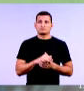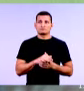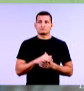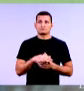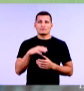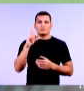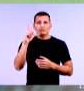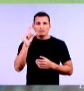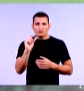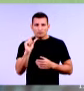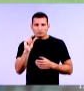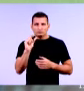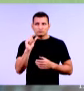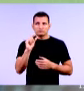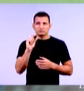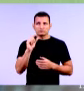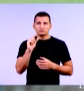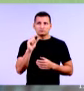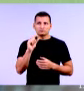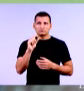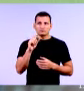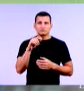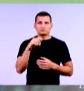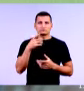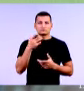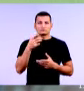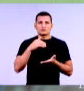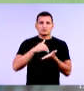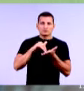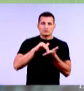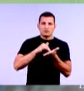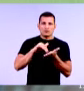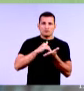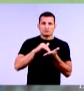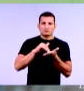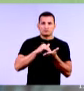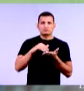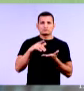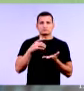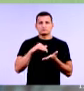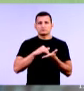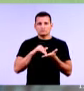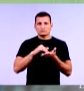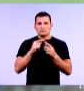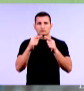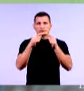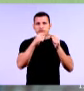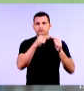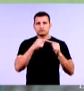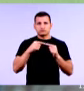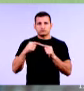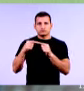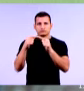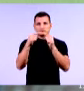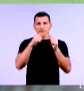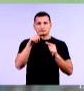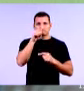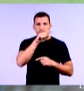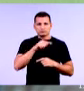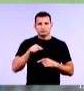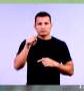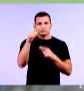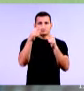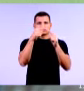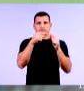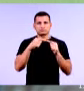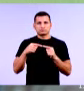Esse anel menor aqui interliga algumas secretarias, como SEMAS, né? SEMAD, enfim, e outros órgãos da